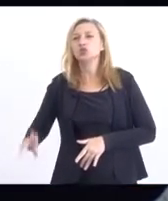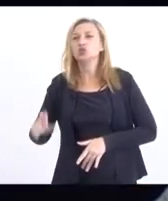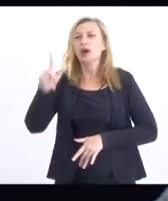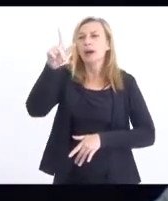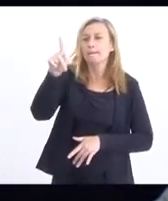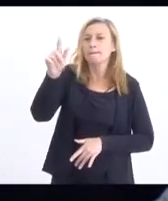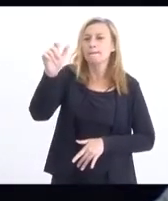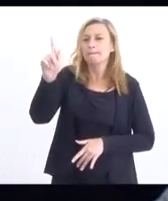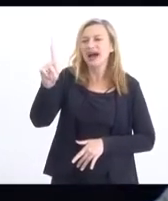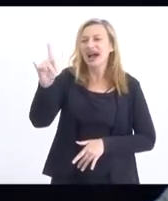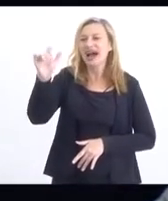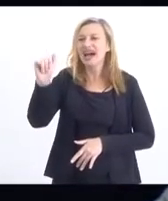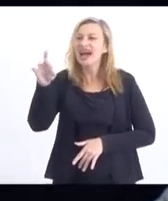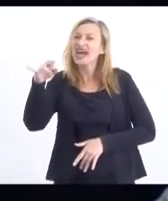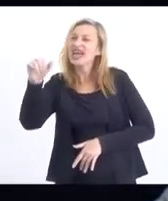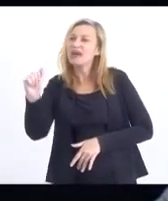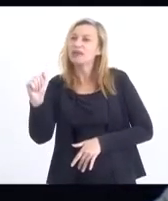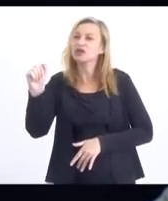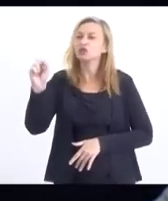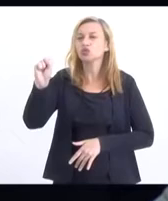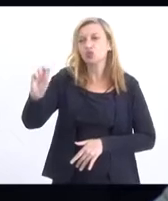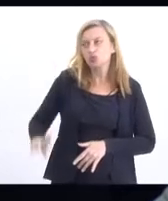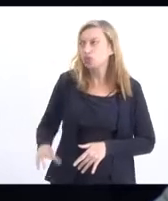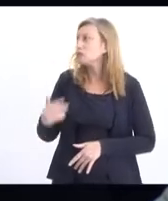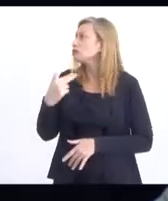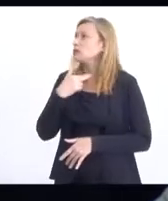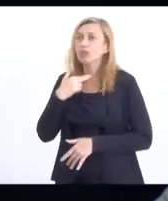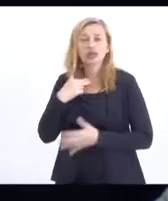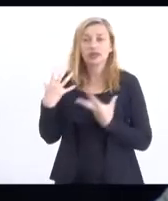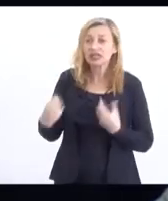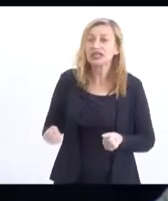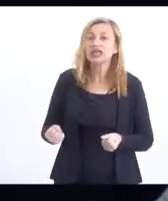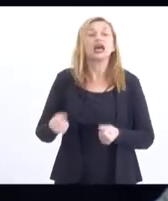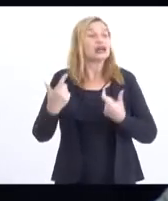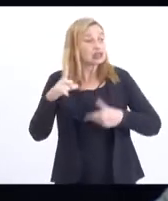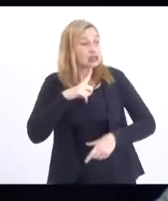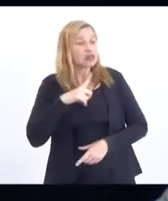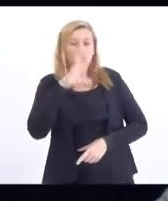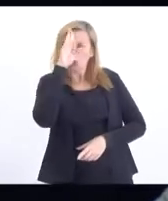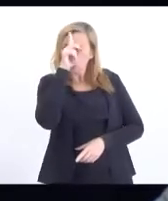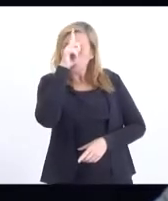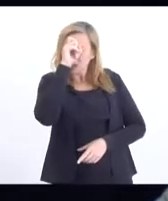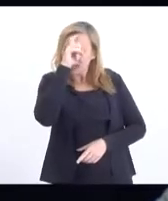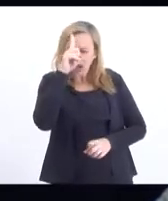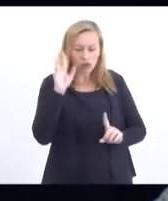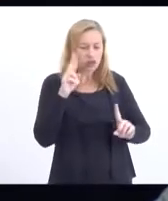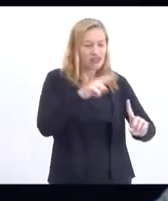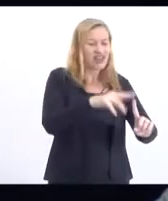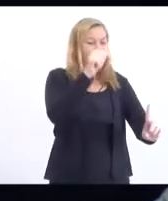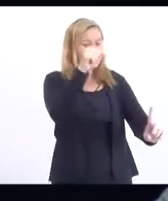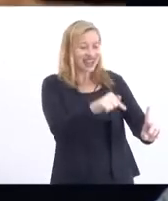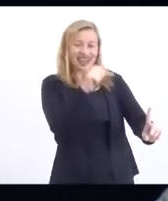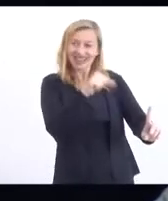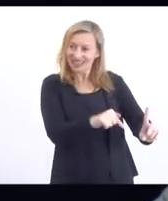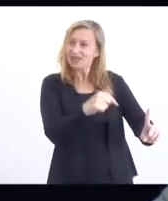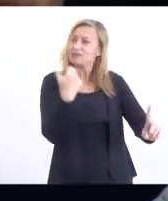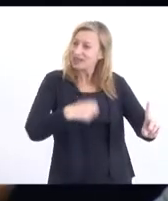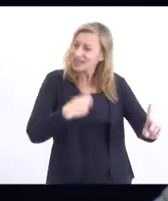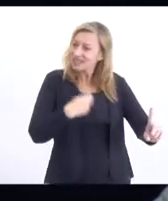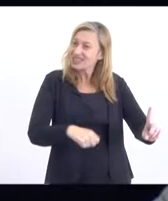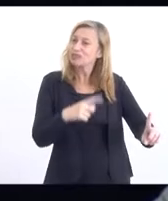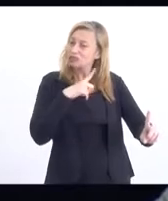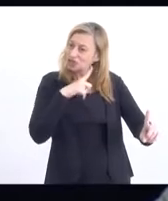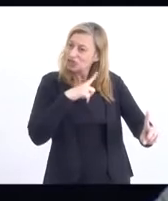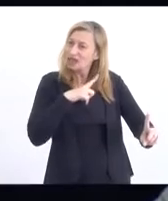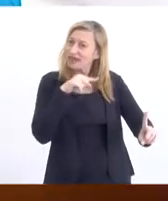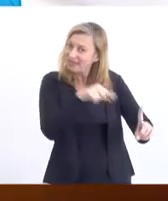admissível, gente. Nós temos hospital de referência aqui, ou encaixar uma referência aqui no